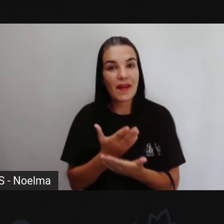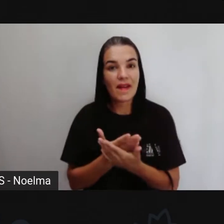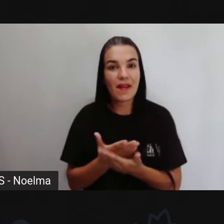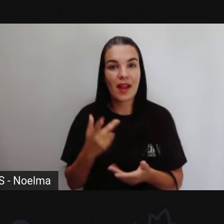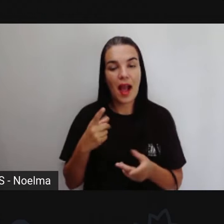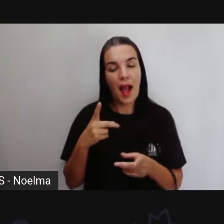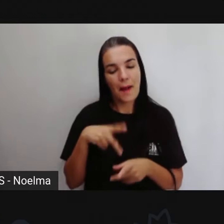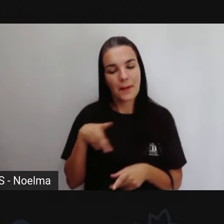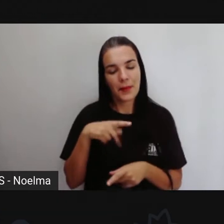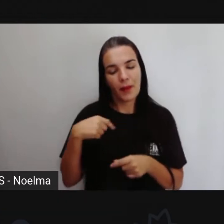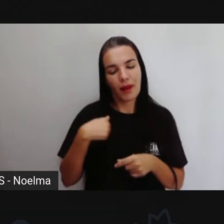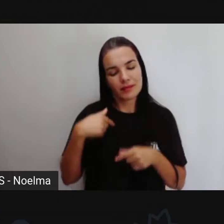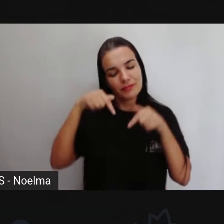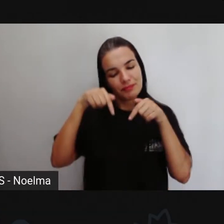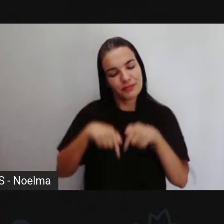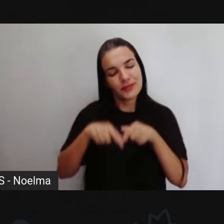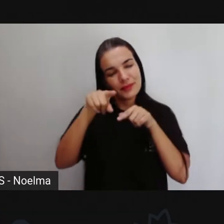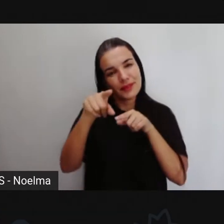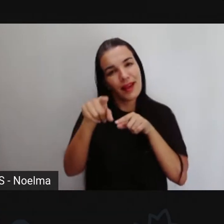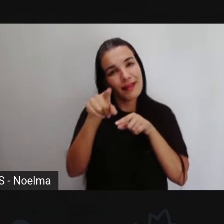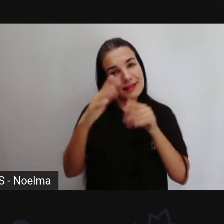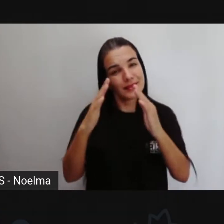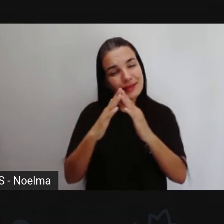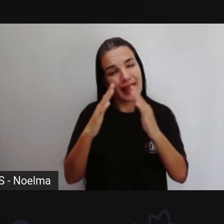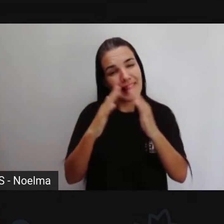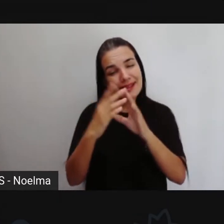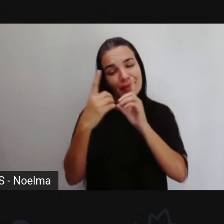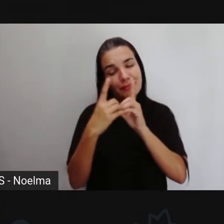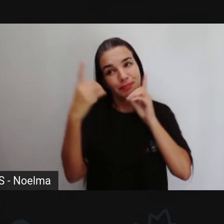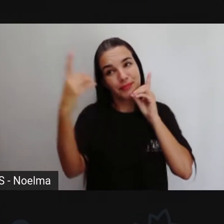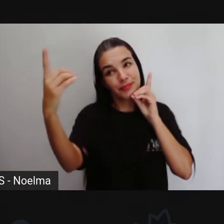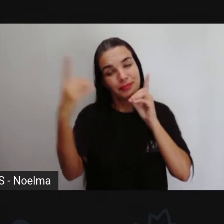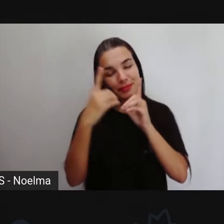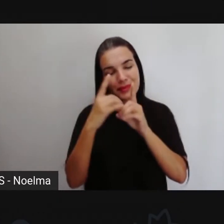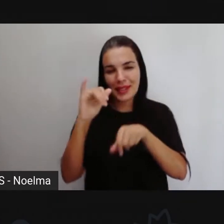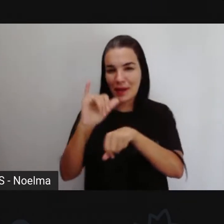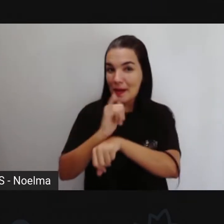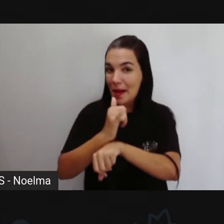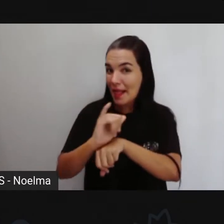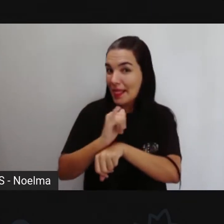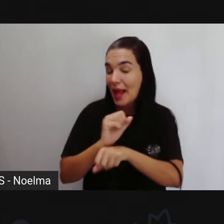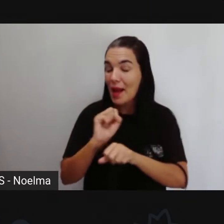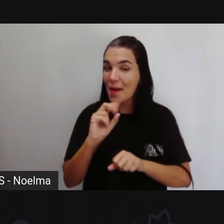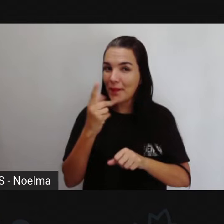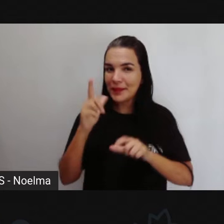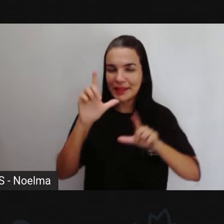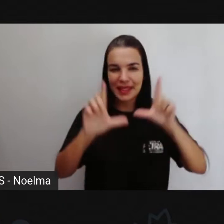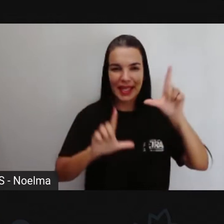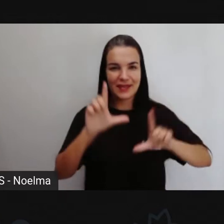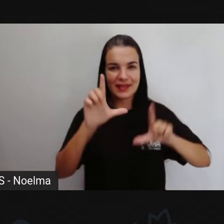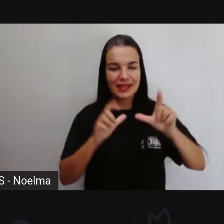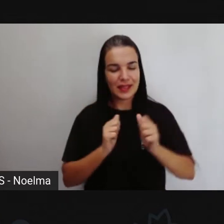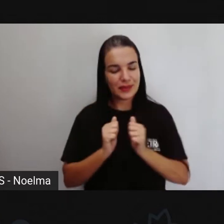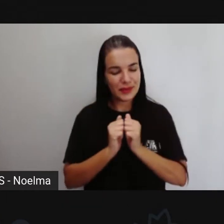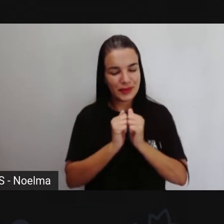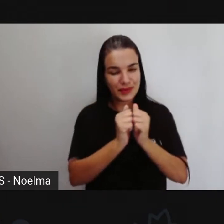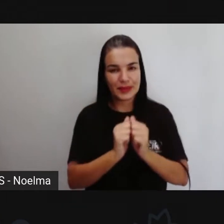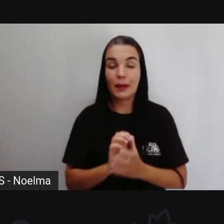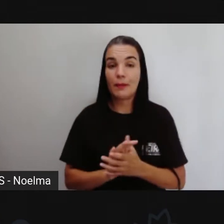do outro lado da tela e você aí acompanhando pelo canal no YouTube ou então pela televisão, mas